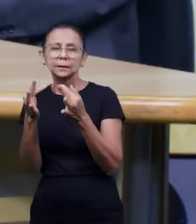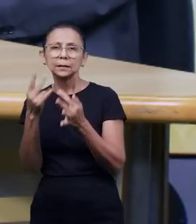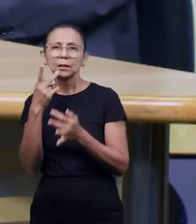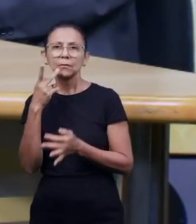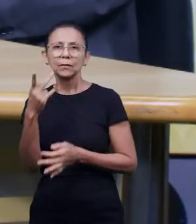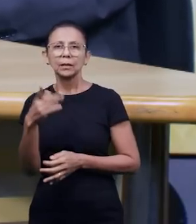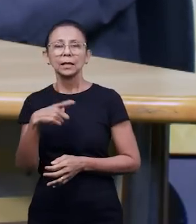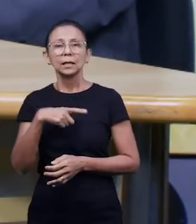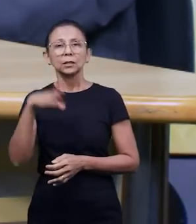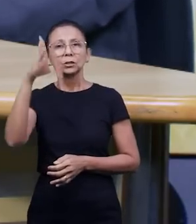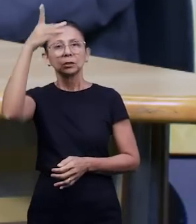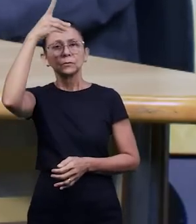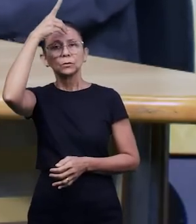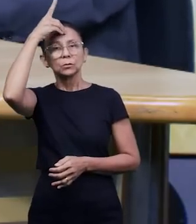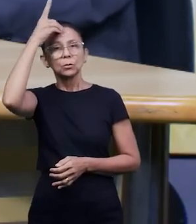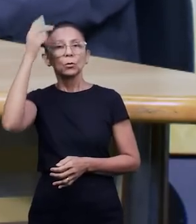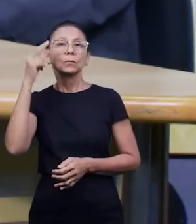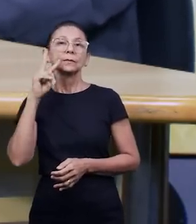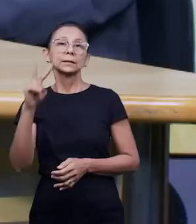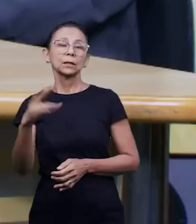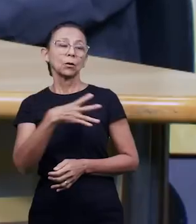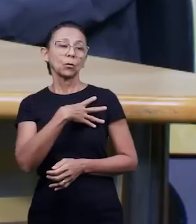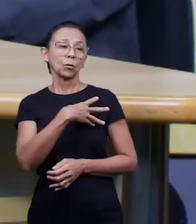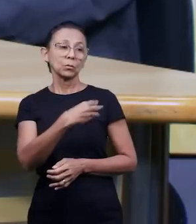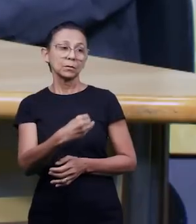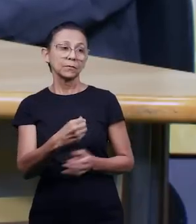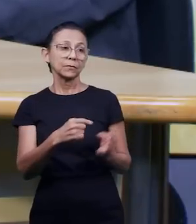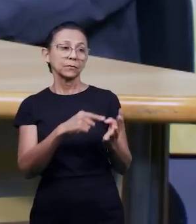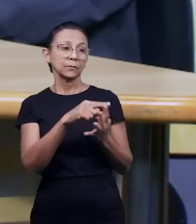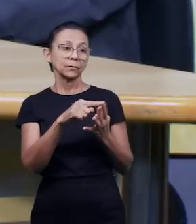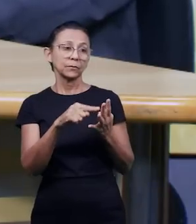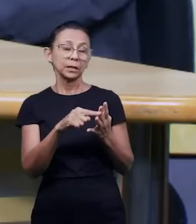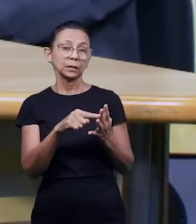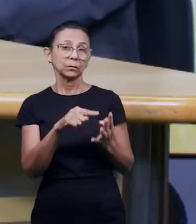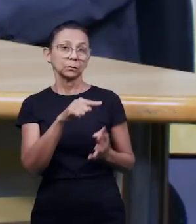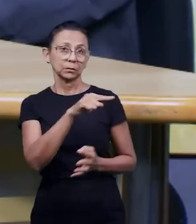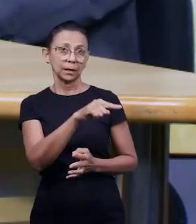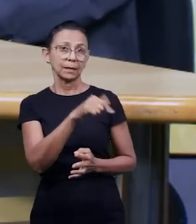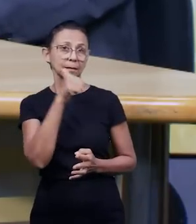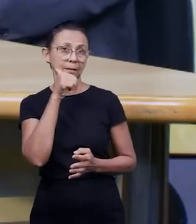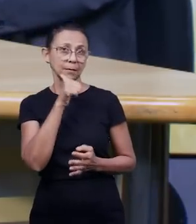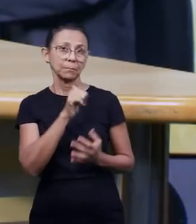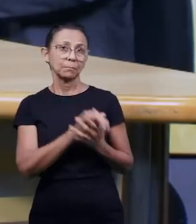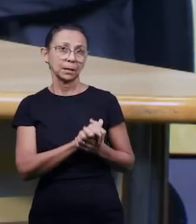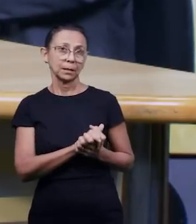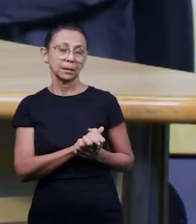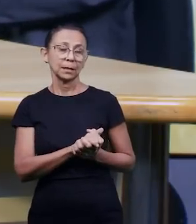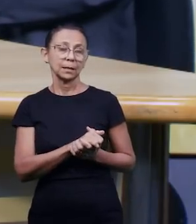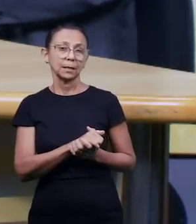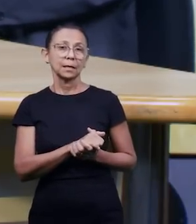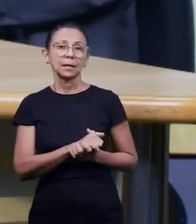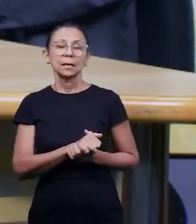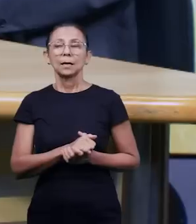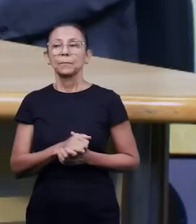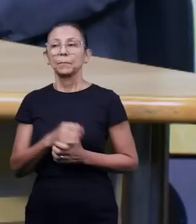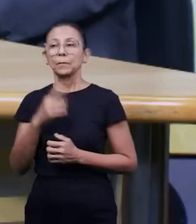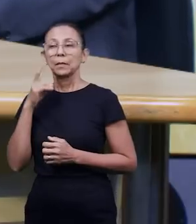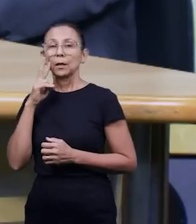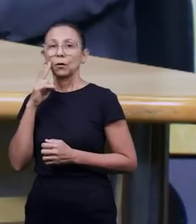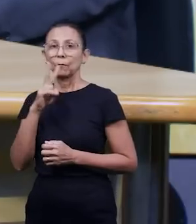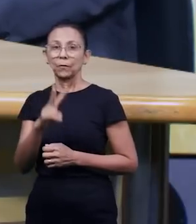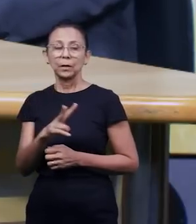Mas tinha que chamar todas as famílias, a família toda, a família de uma certa projeção social, mas uma dificuldade,